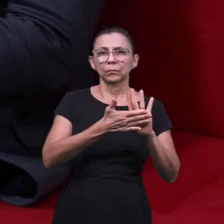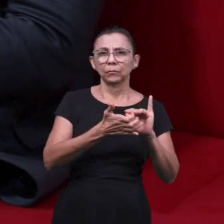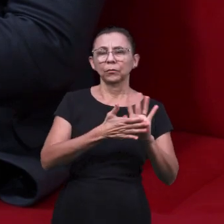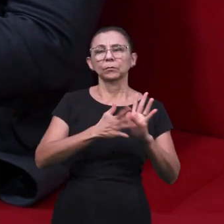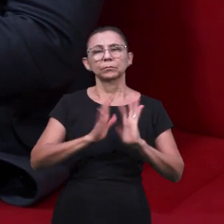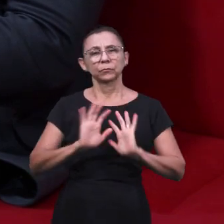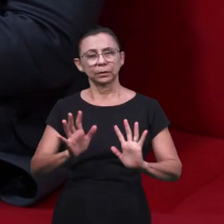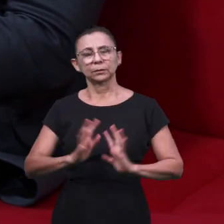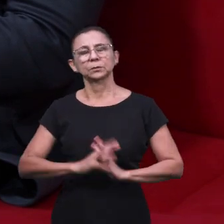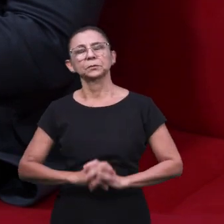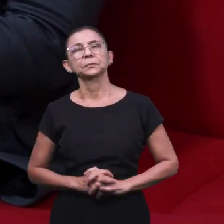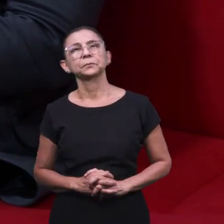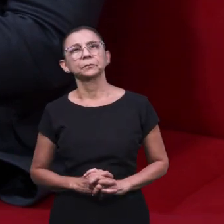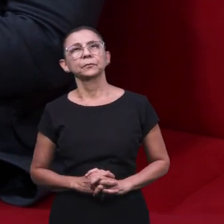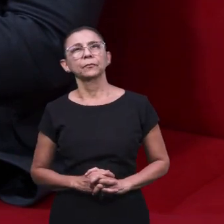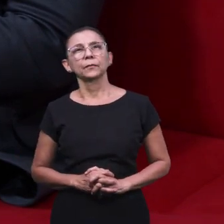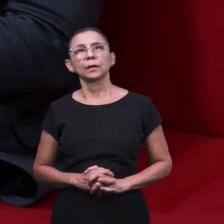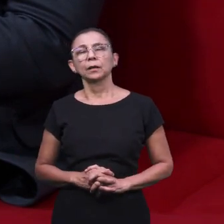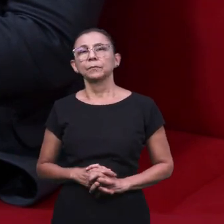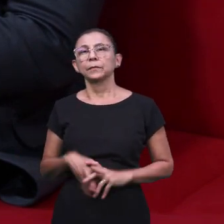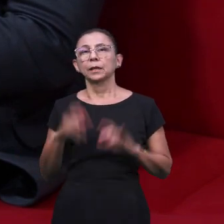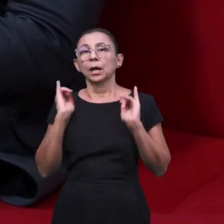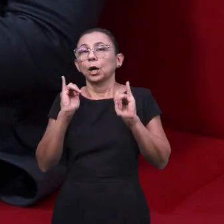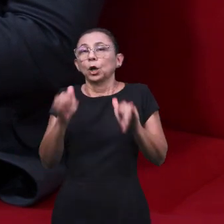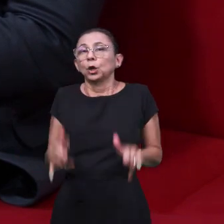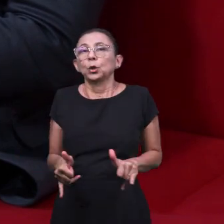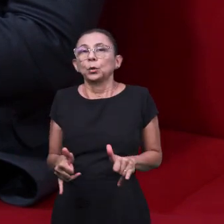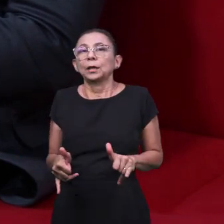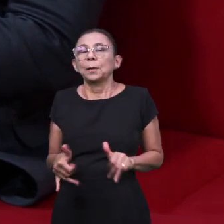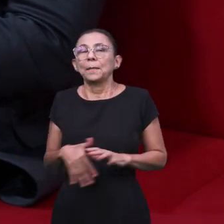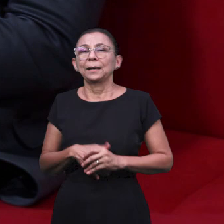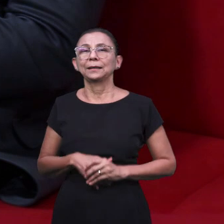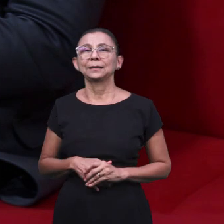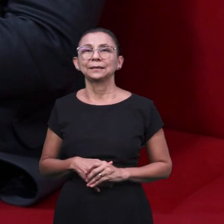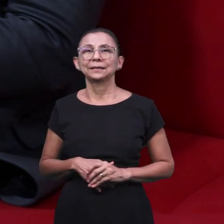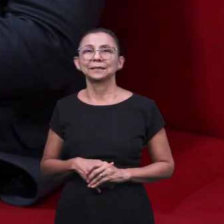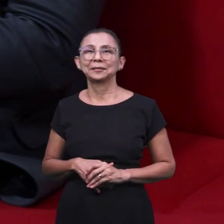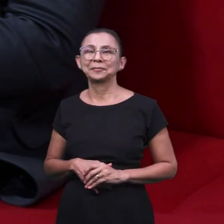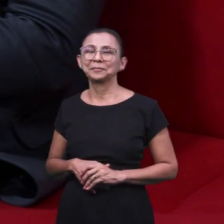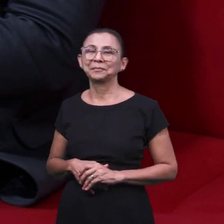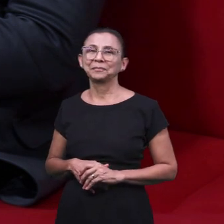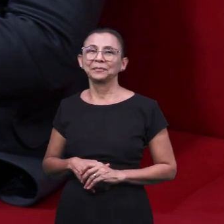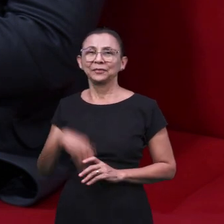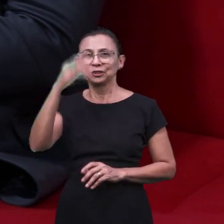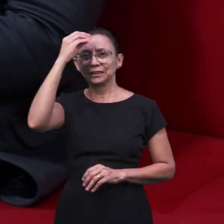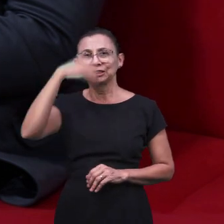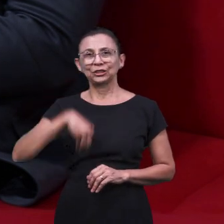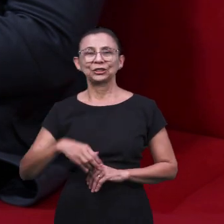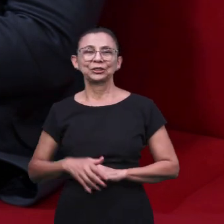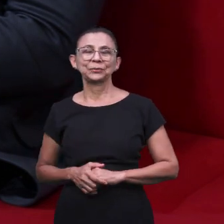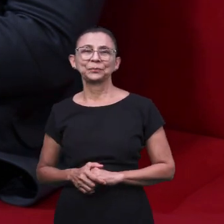isso. E nunca mais saí, tá? Eu tenho vivido essa experiência desde então.